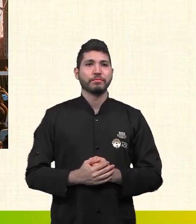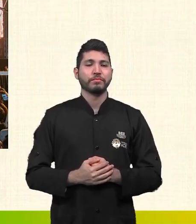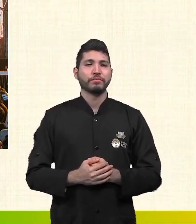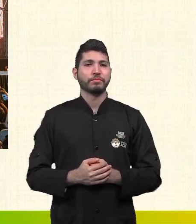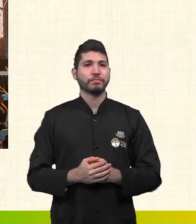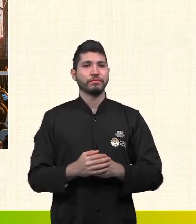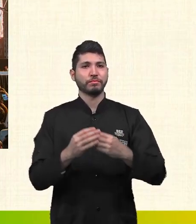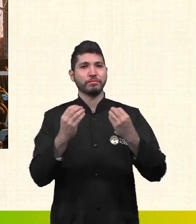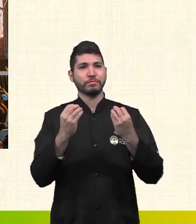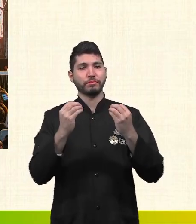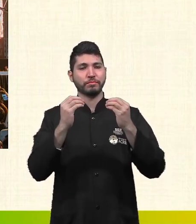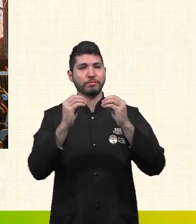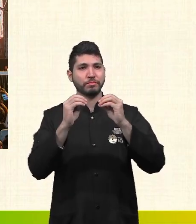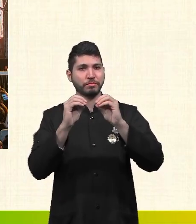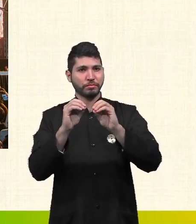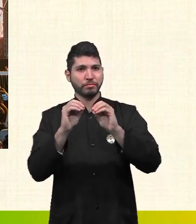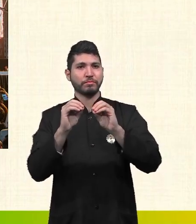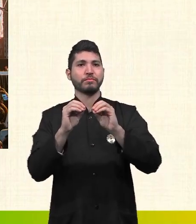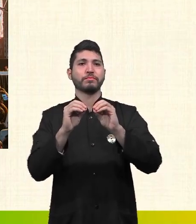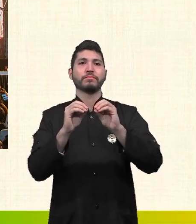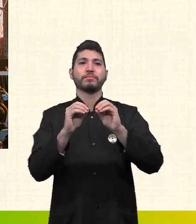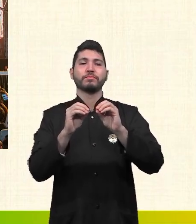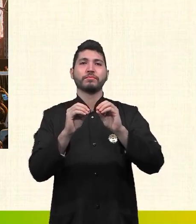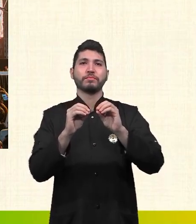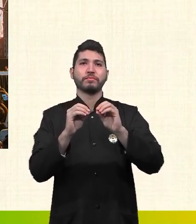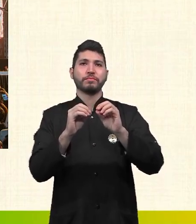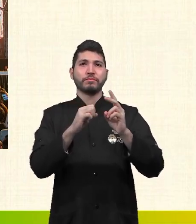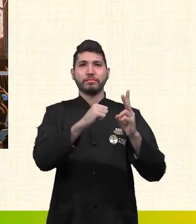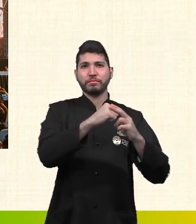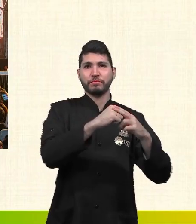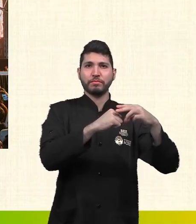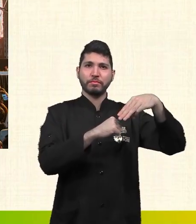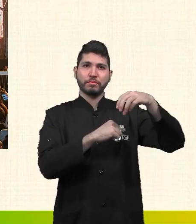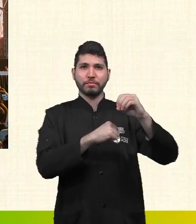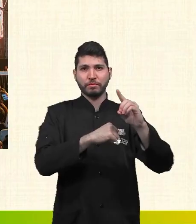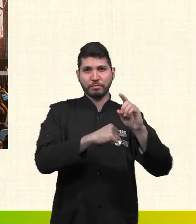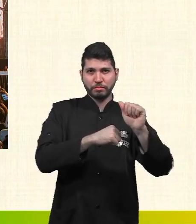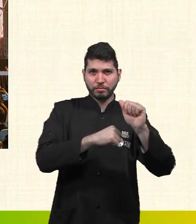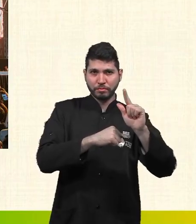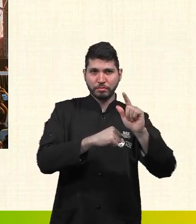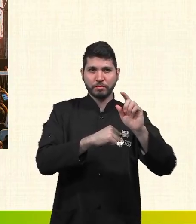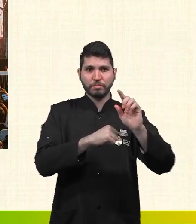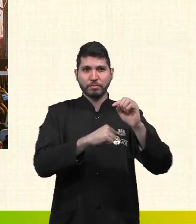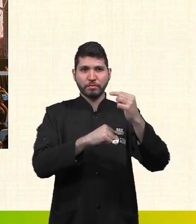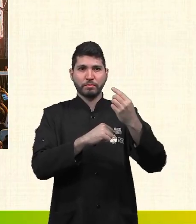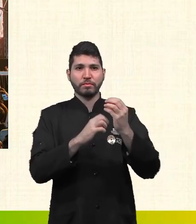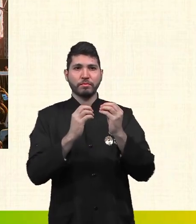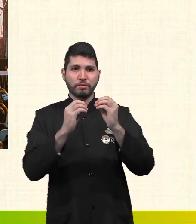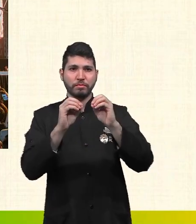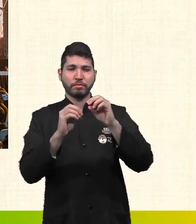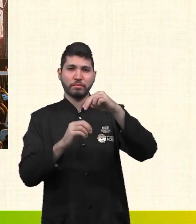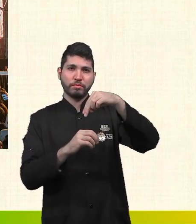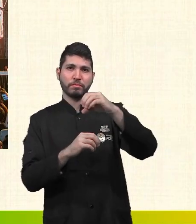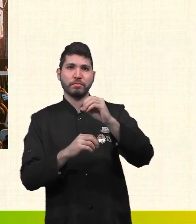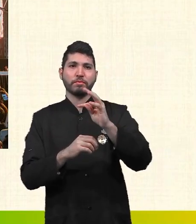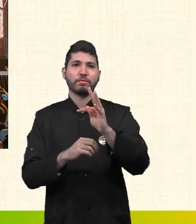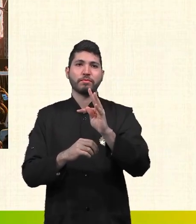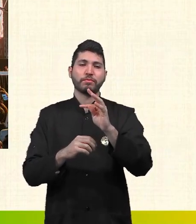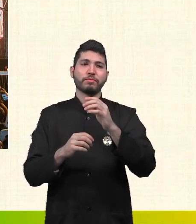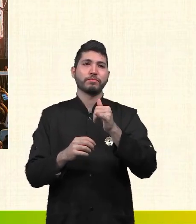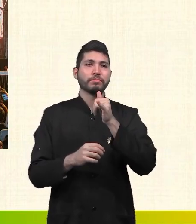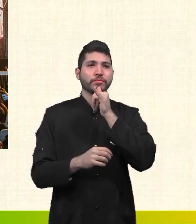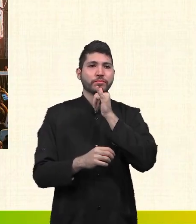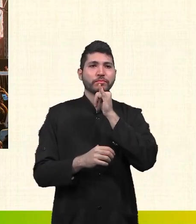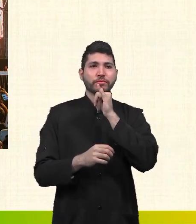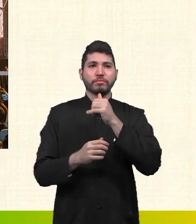no caso, acrescenta-se o not após o verbo modal e não após o verbo principal da frase. Por